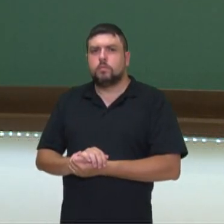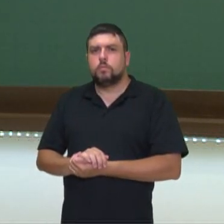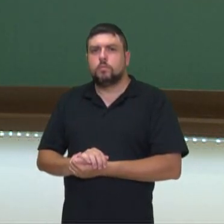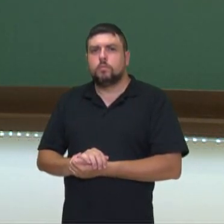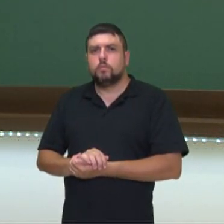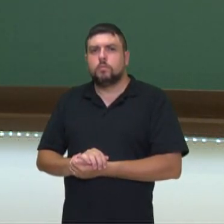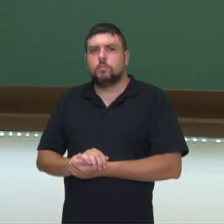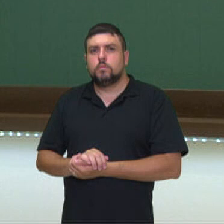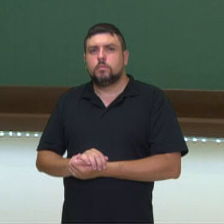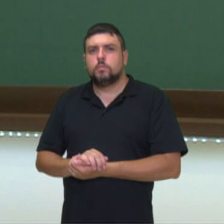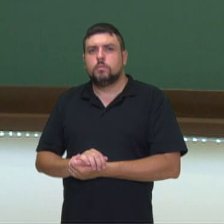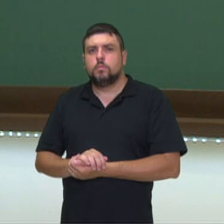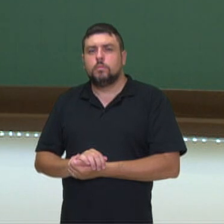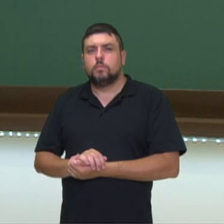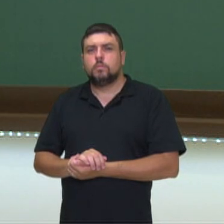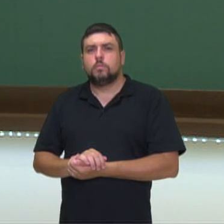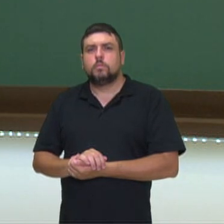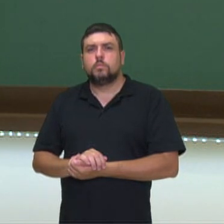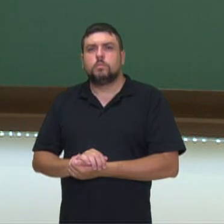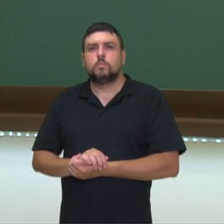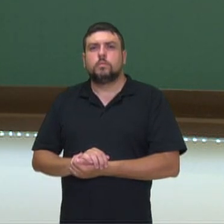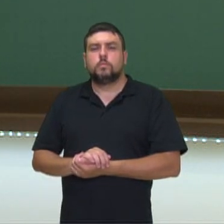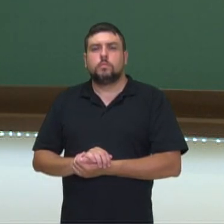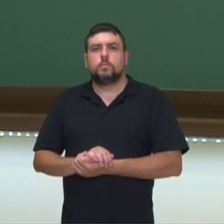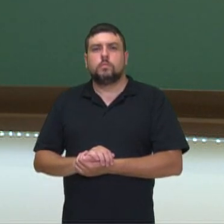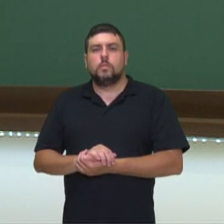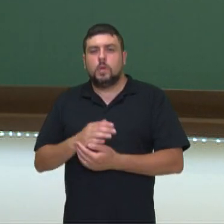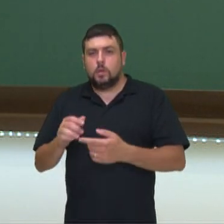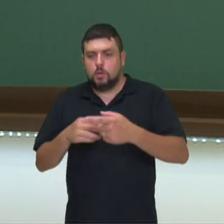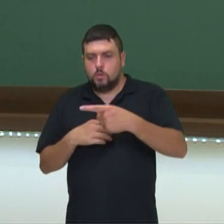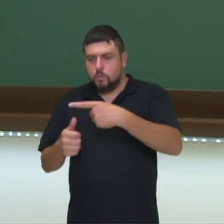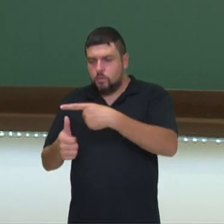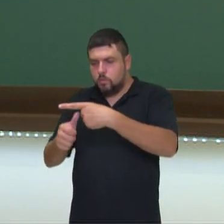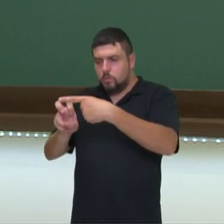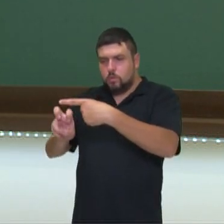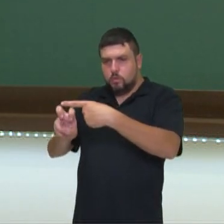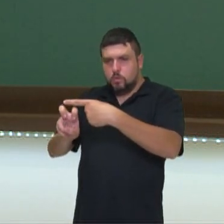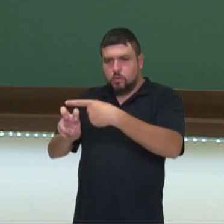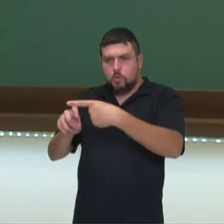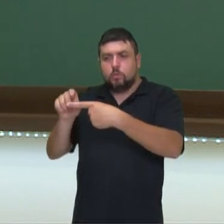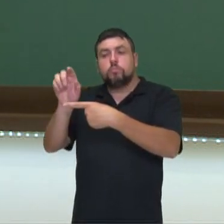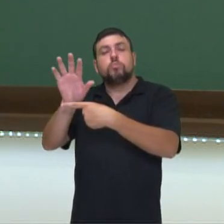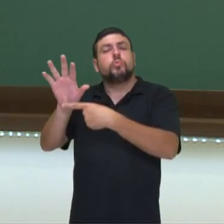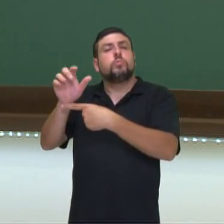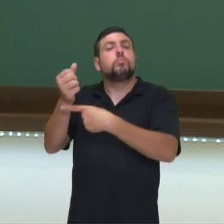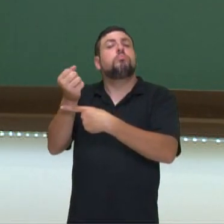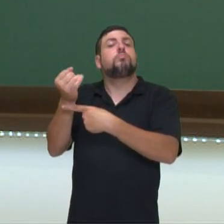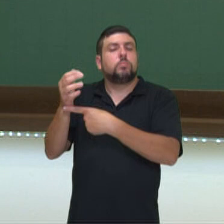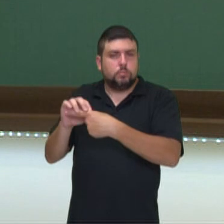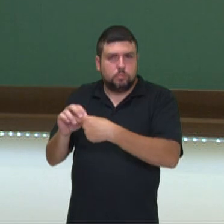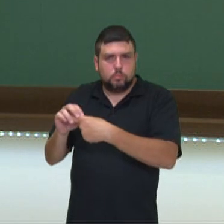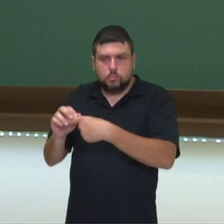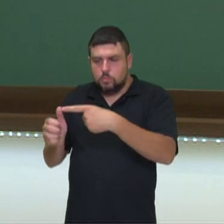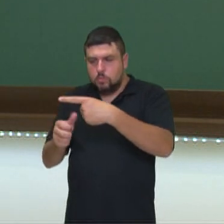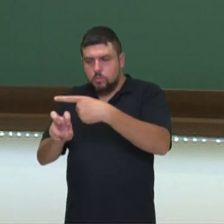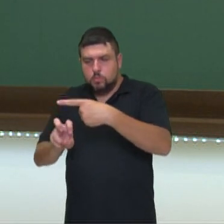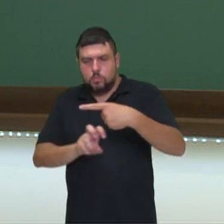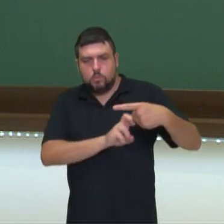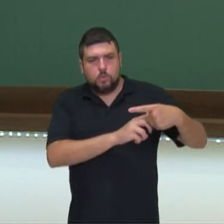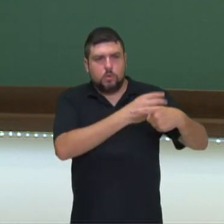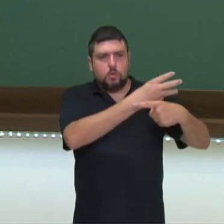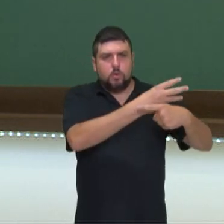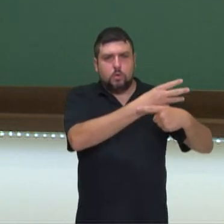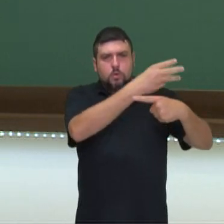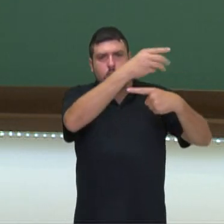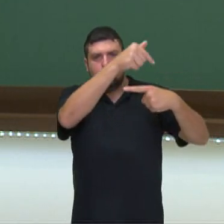Aí, vamos montar a primeira fração. O denominador vai ser 15, vamos achar o numerador. 15 dividido por 5 é 3, e 3